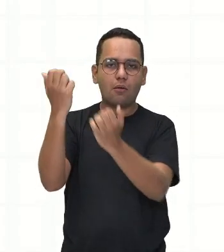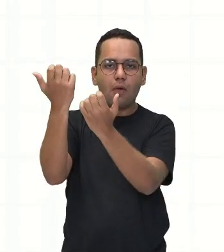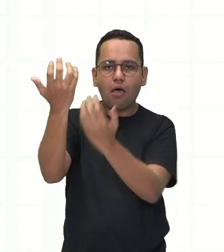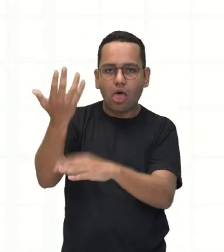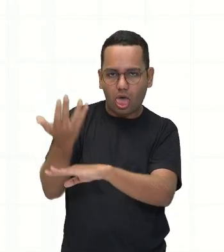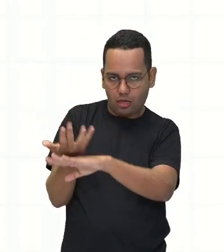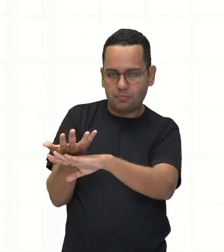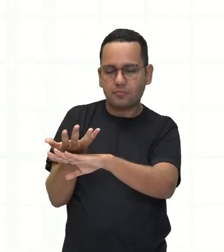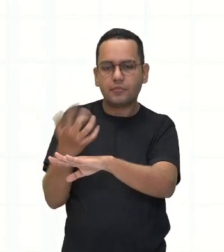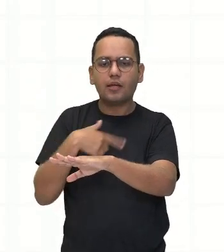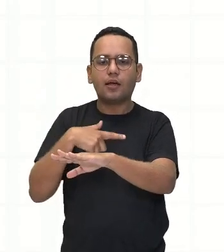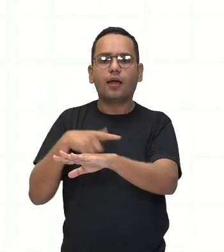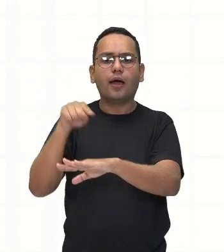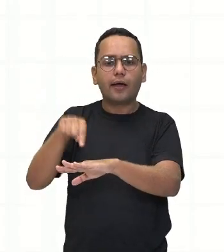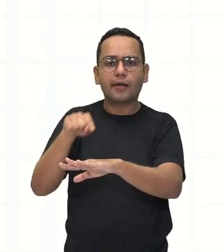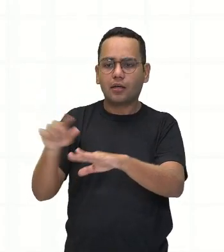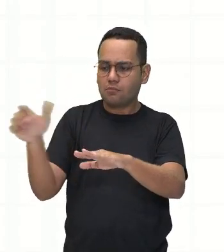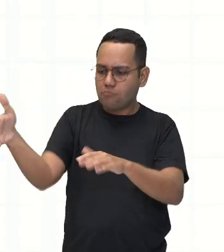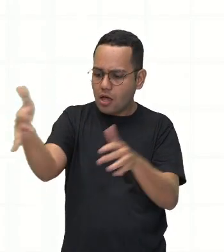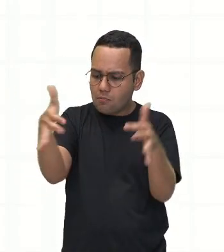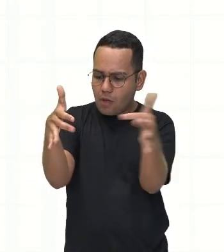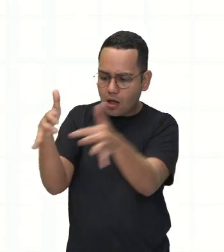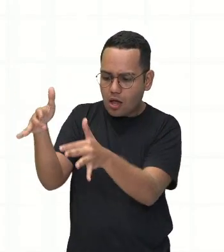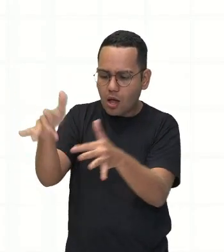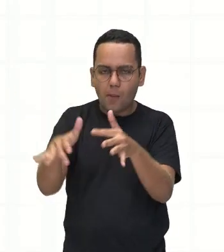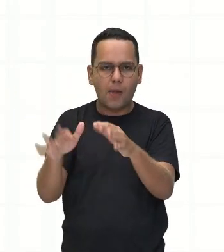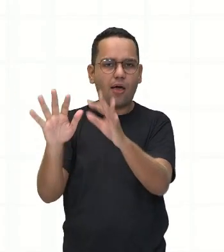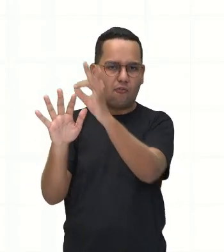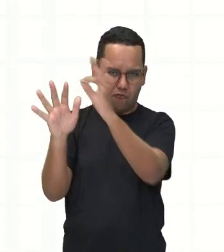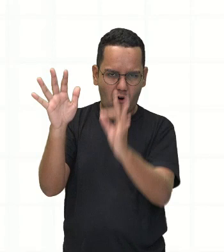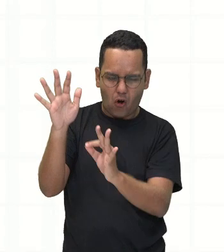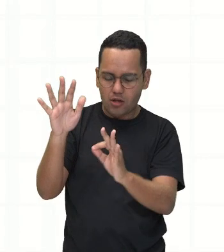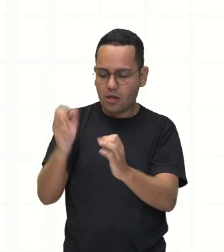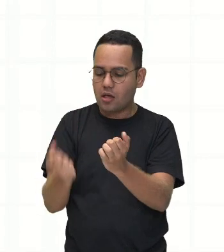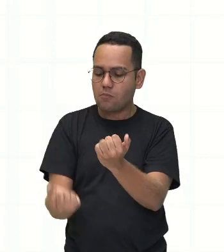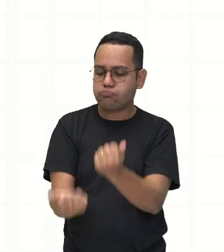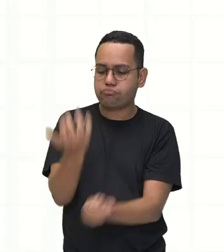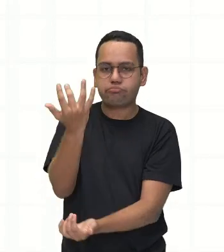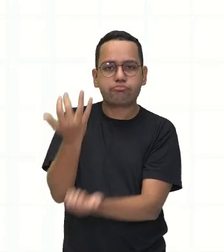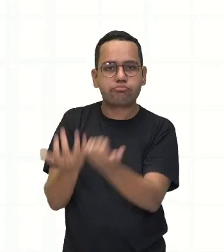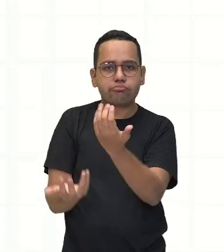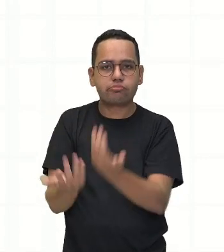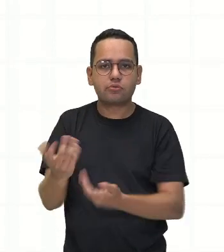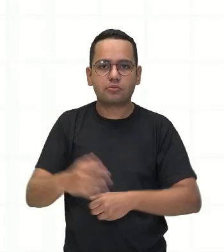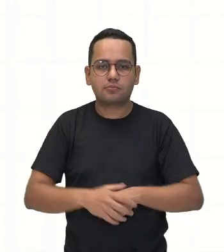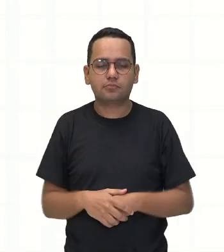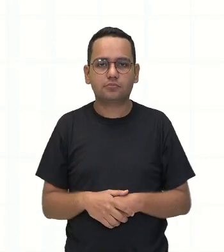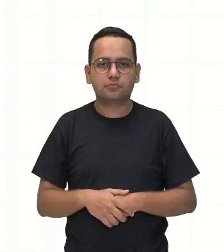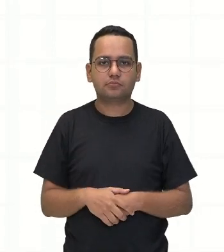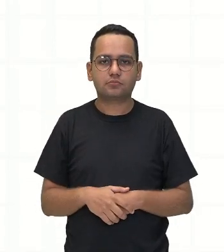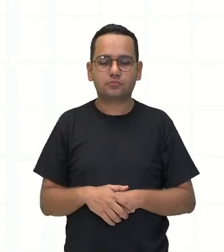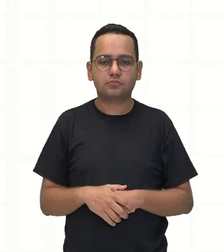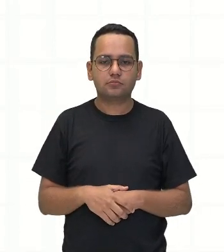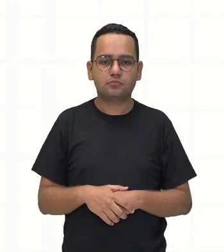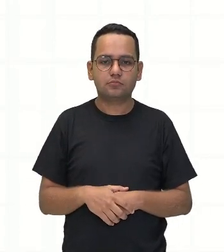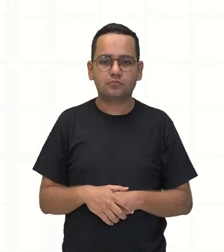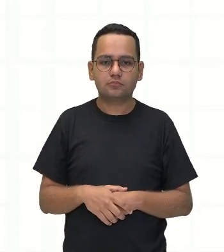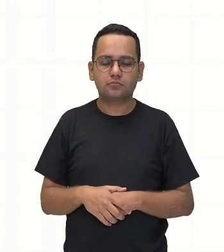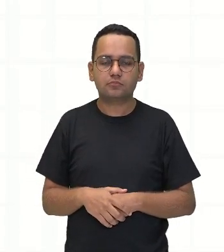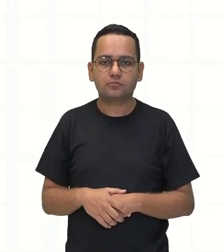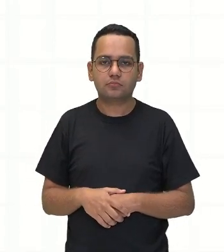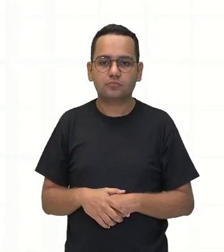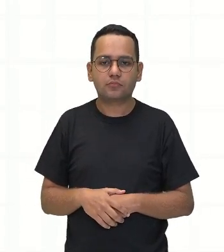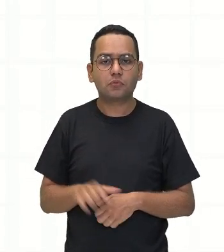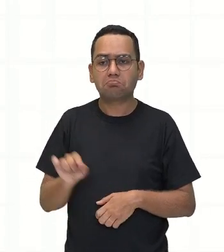quando ele faz aquele montinho de folhas lá no fundo do quintal e aí coloca fogo? O que